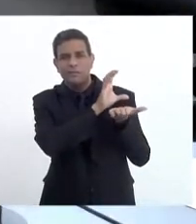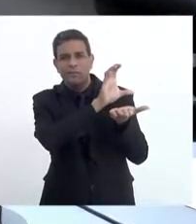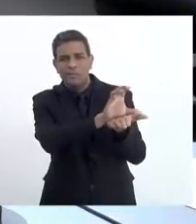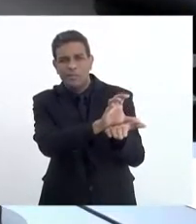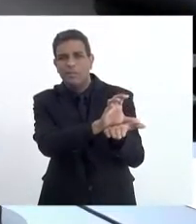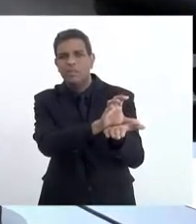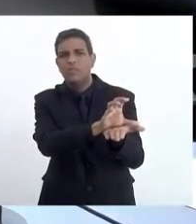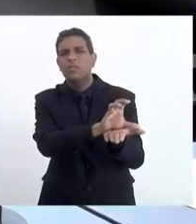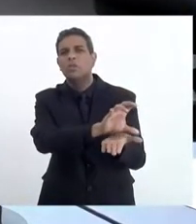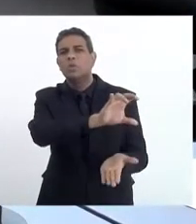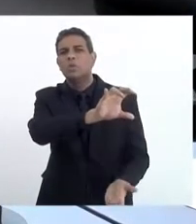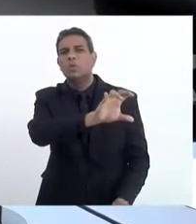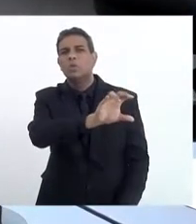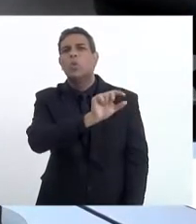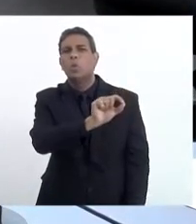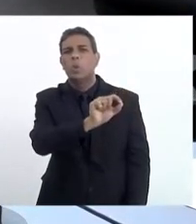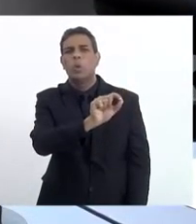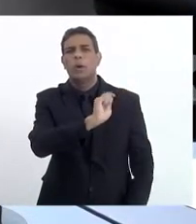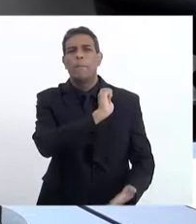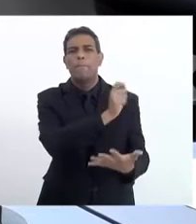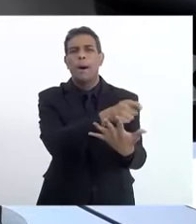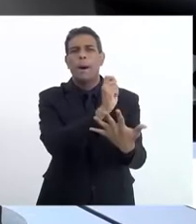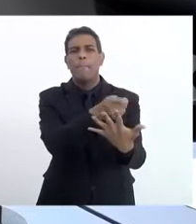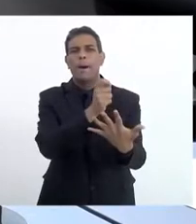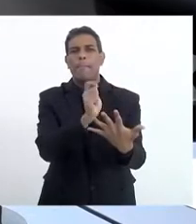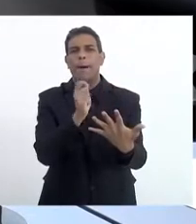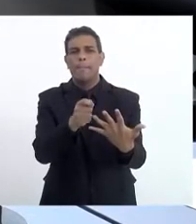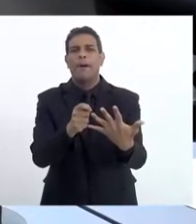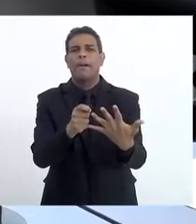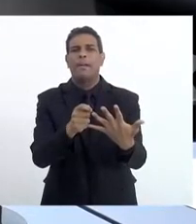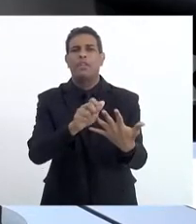para o respectivo pagamento das folhas de nativo.